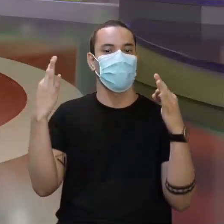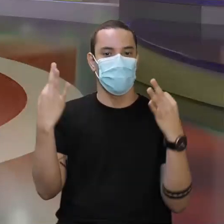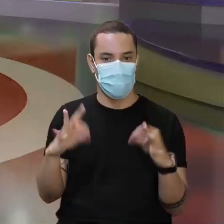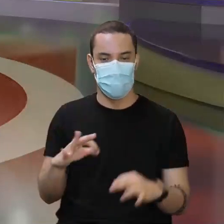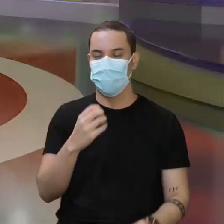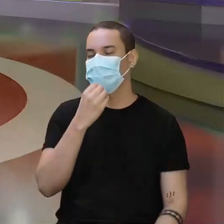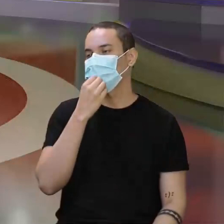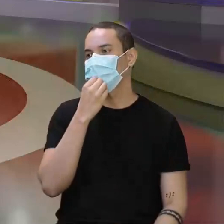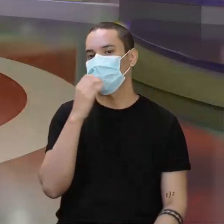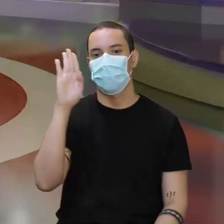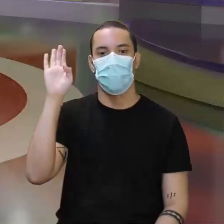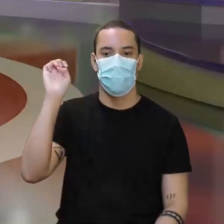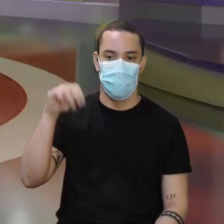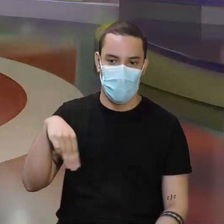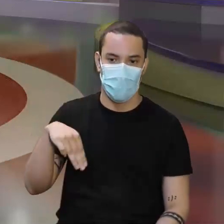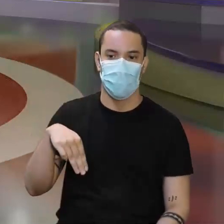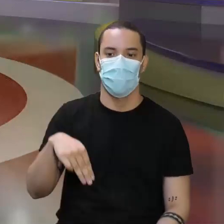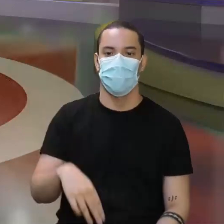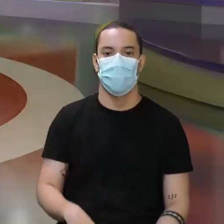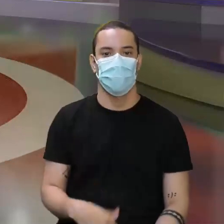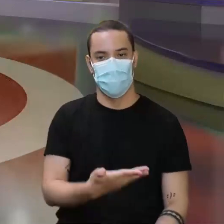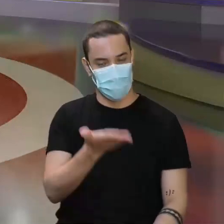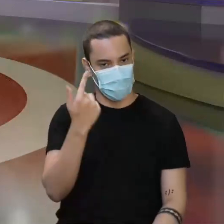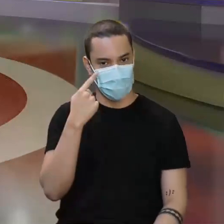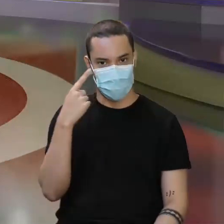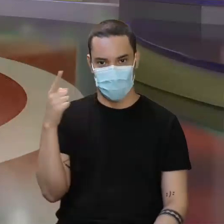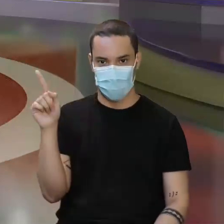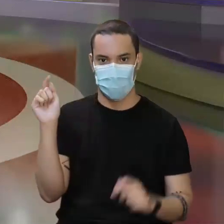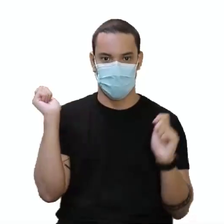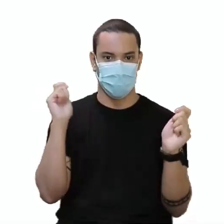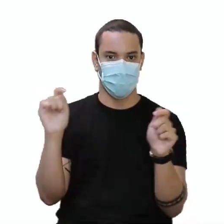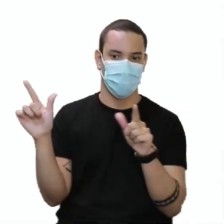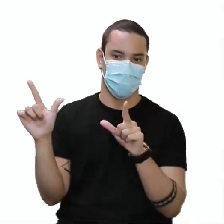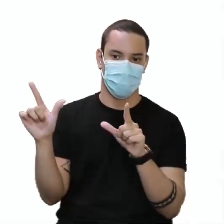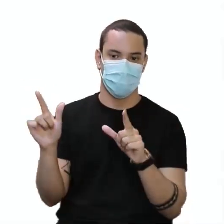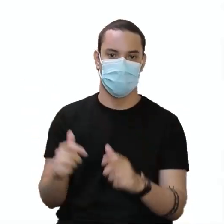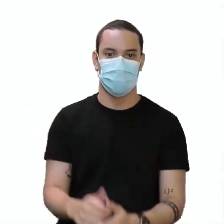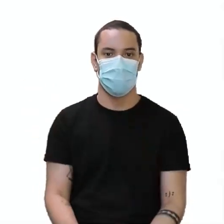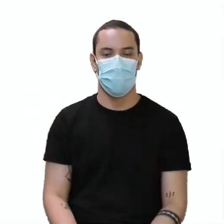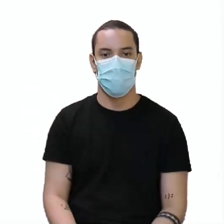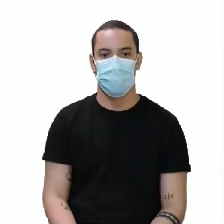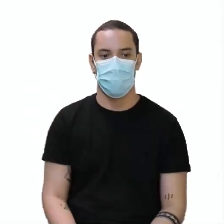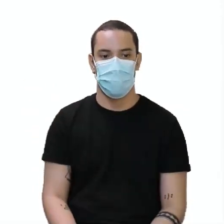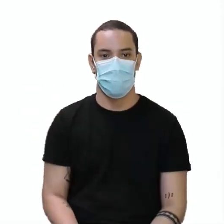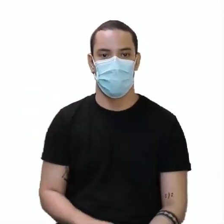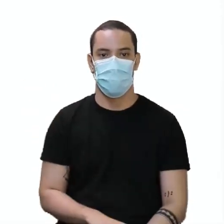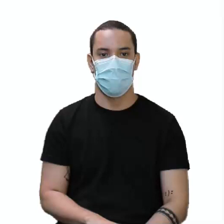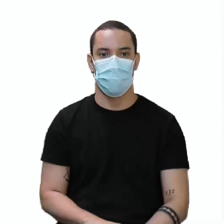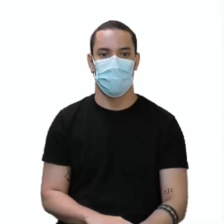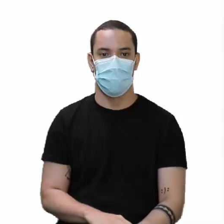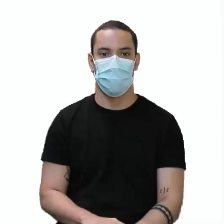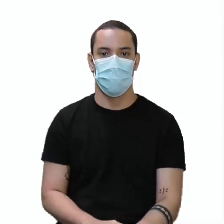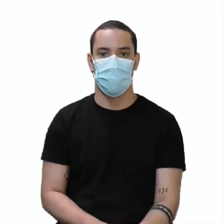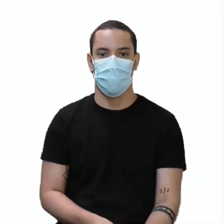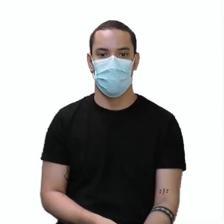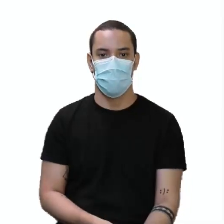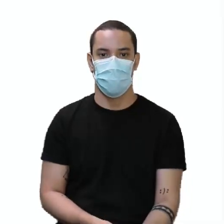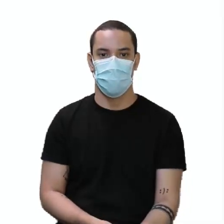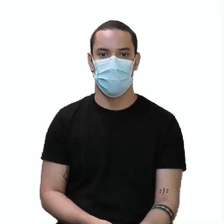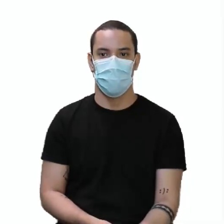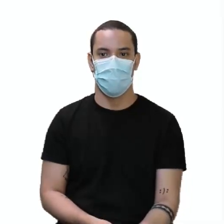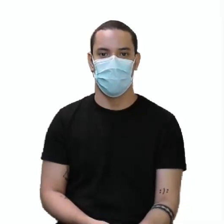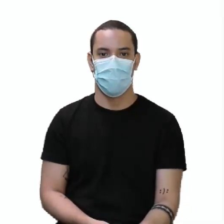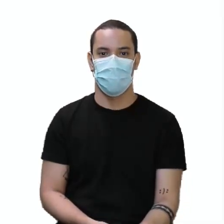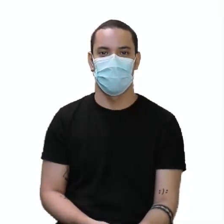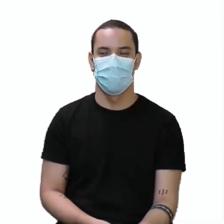certeza muito bem nessas atividades. E aí, vamos lá? Let's go? Atividade de sala, o que a teacher tomou hoje?